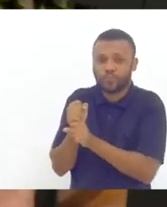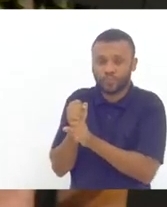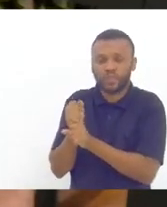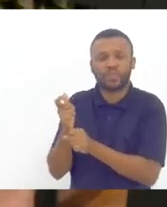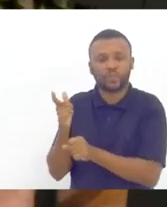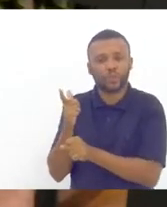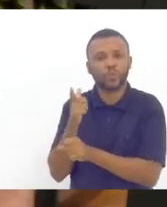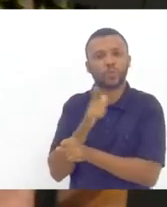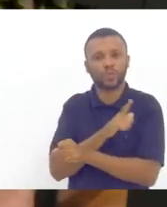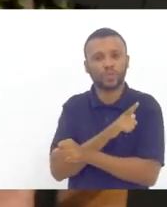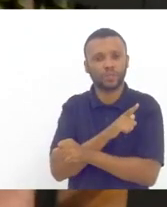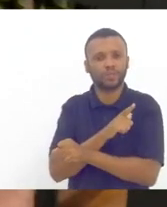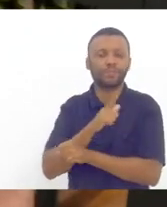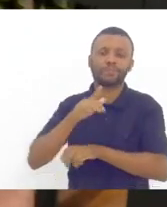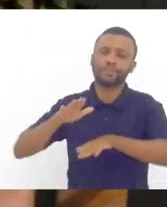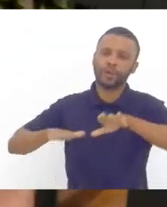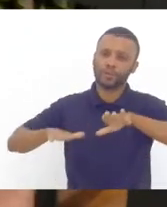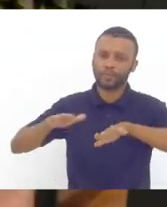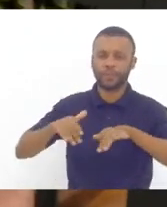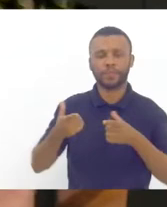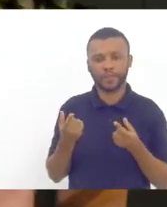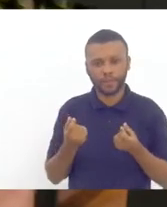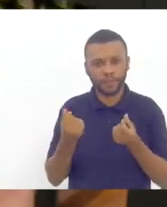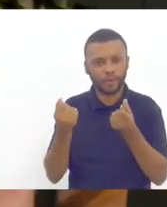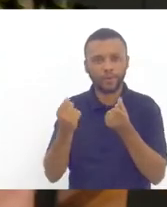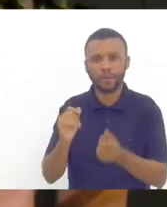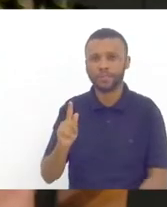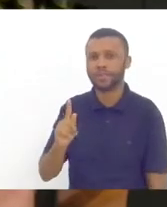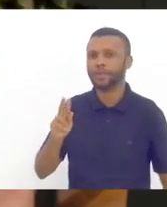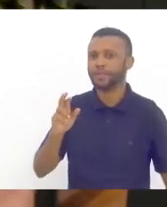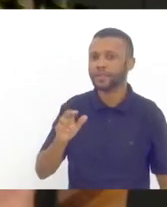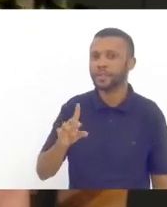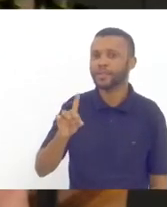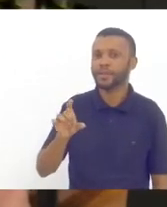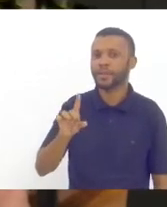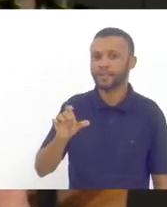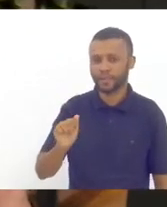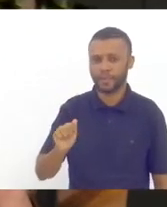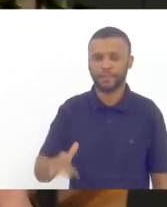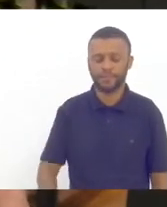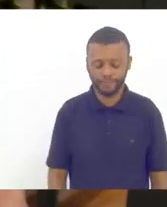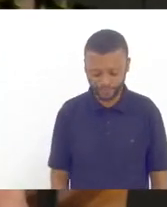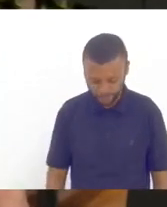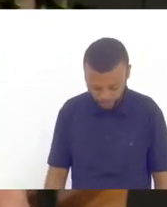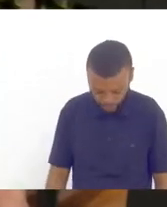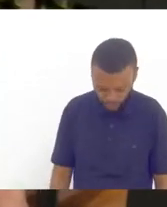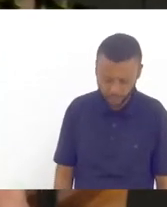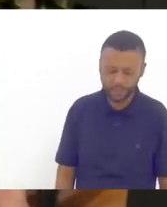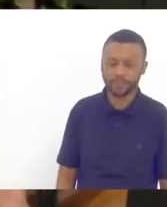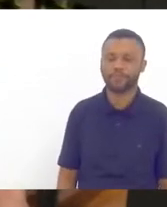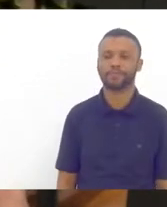valor mais ou menos nessa ordem de grandeza, né? Isso, de 8 bilhões. Olha, nós